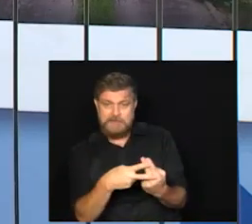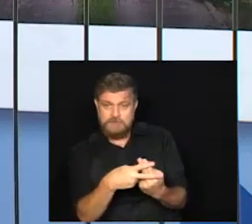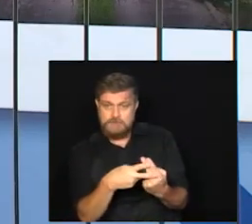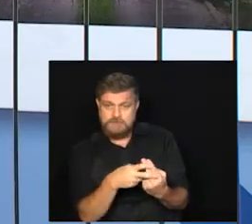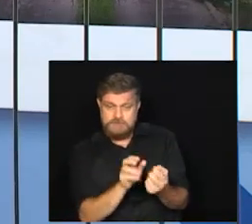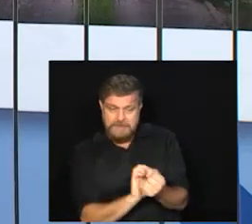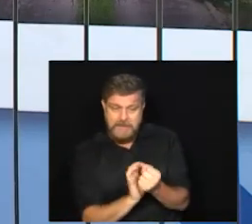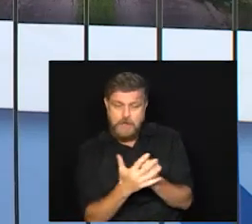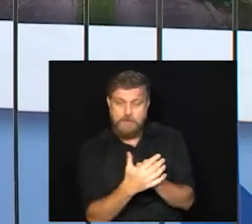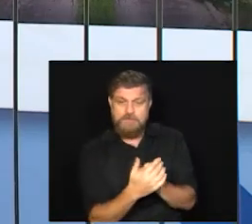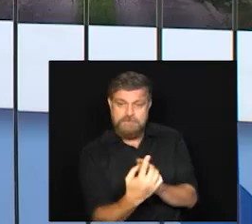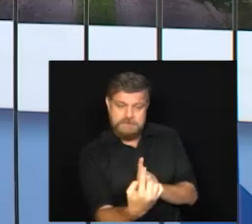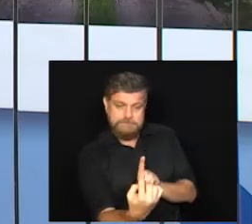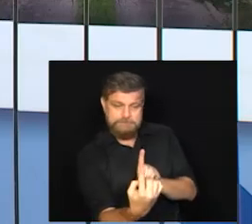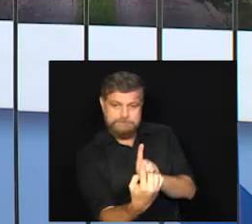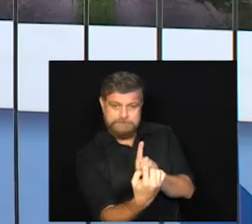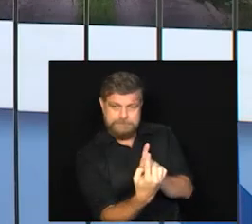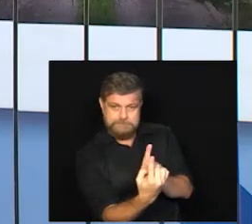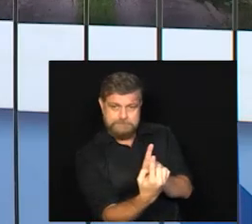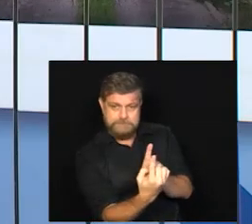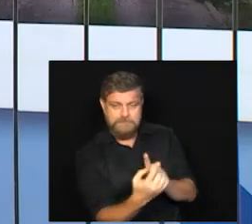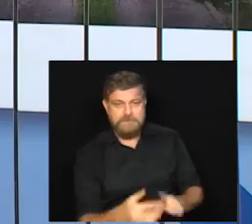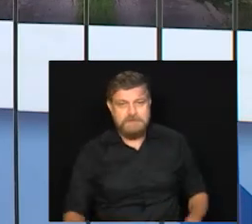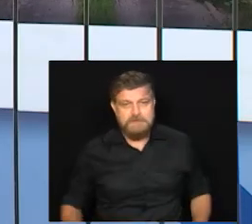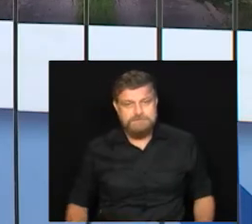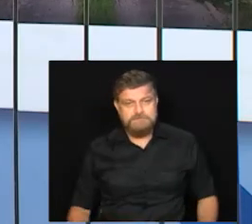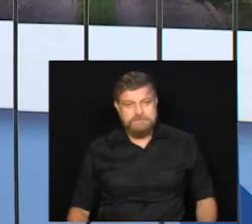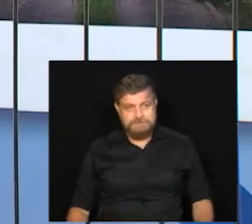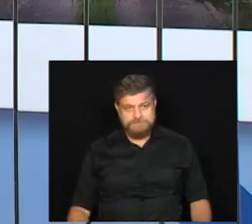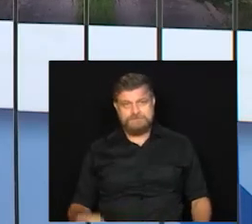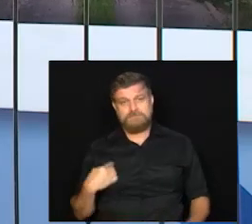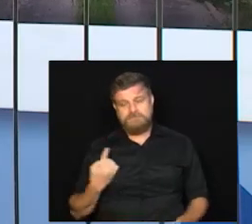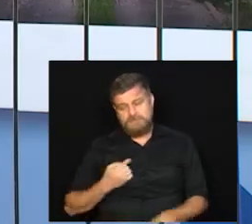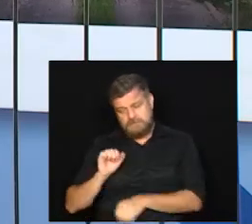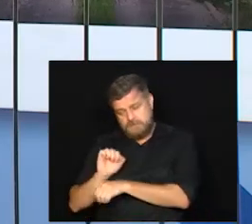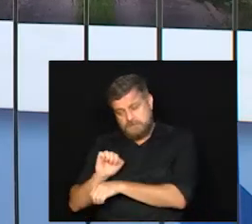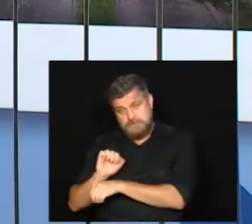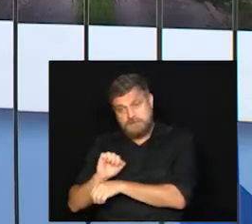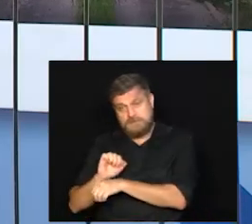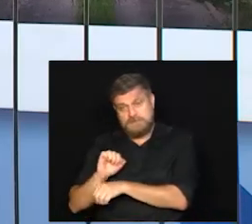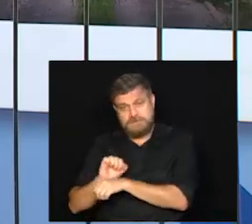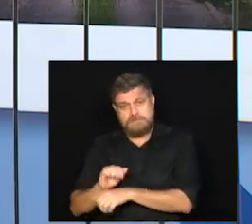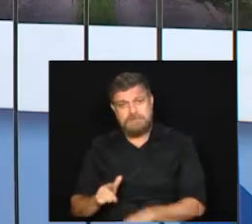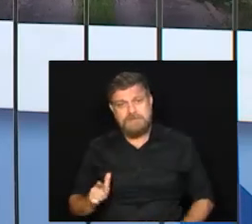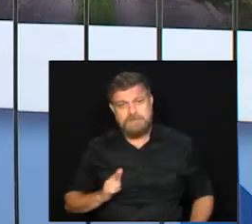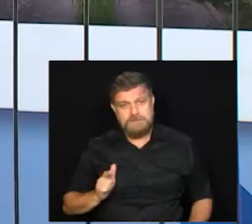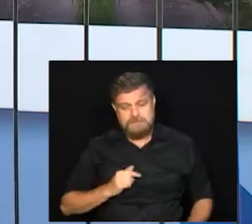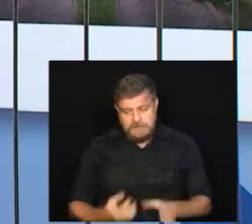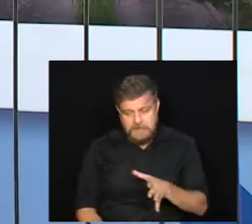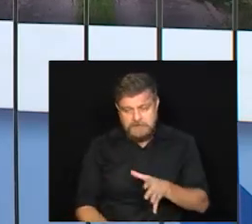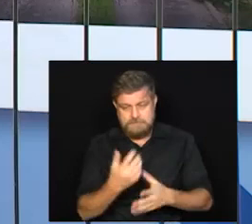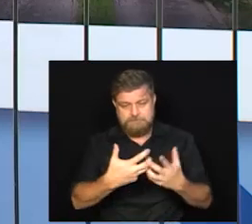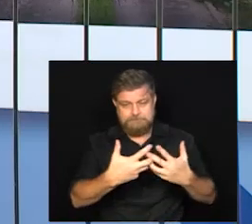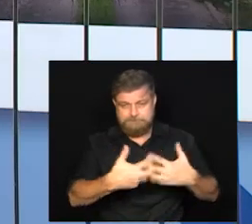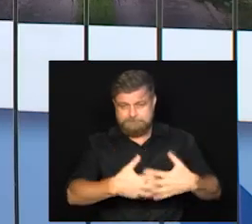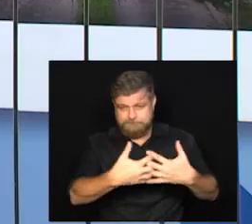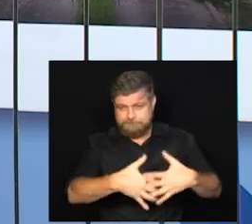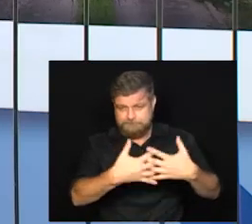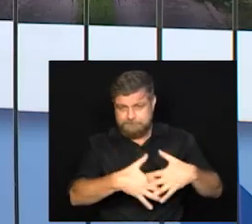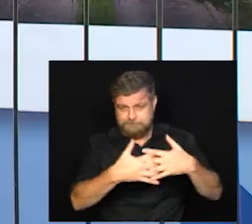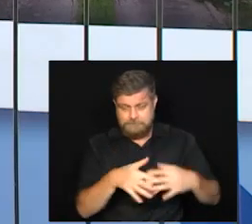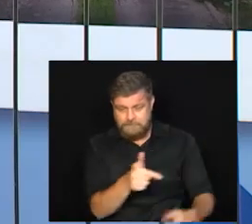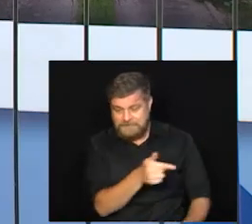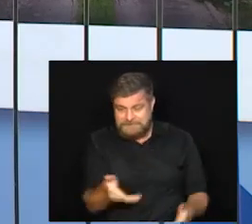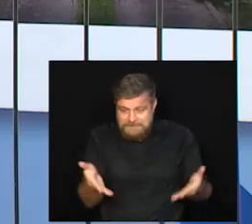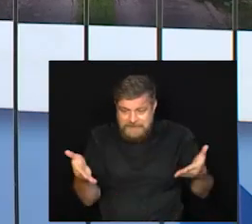o atendimento aos pacientes da Covid-19. E a gente aguarda essa implantação de fato nesta